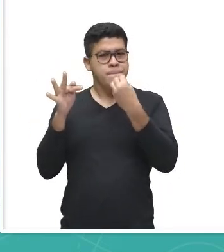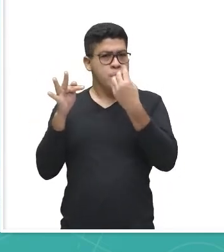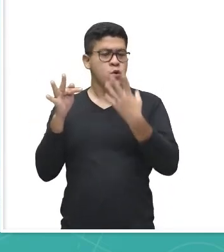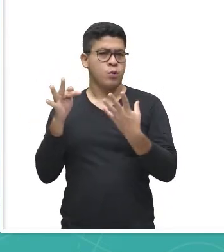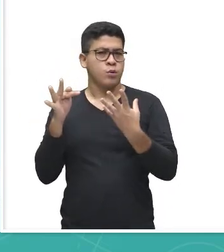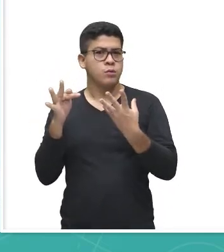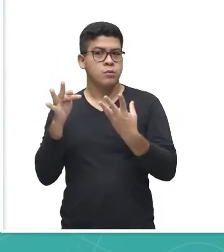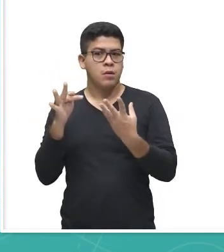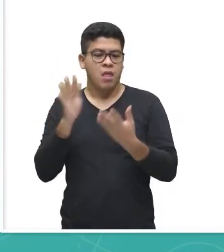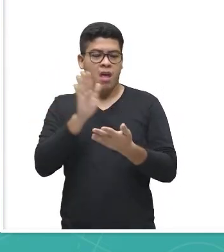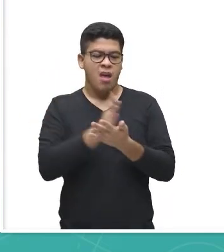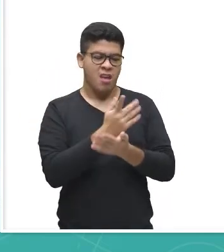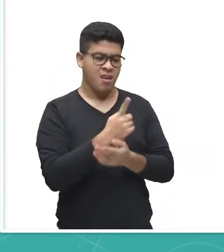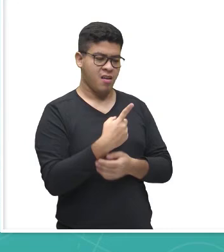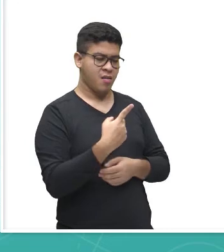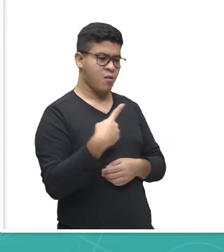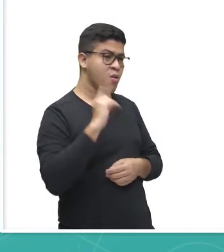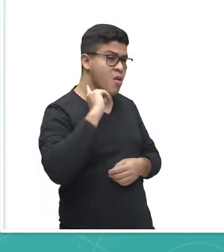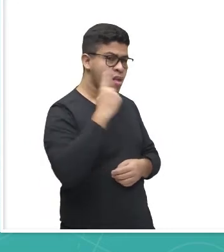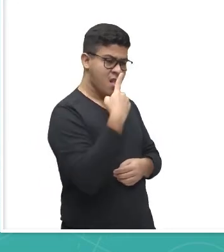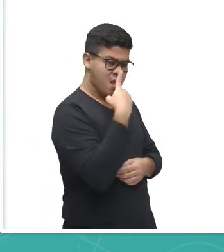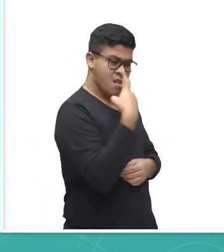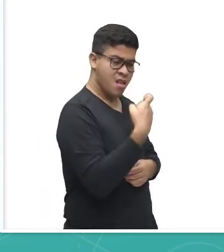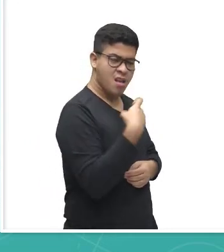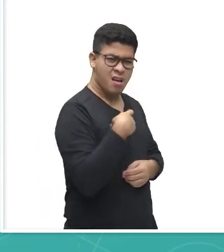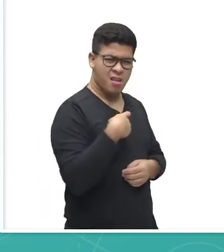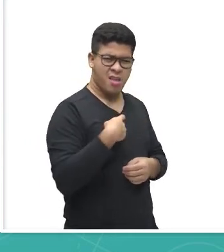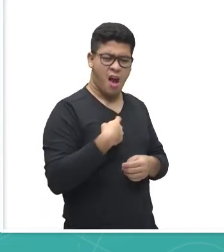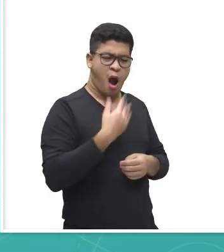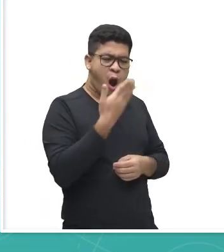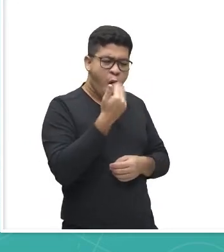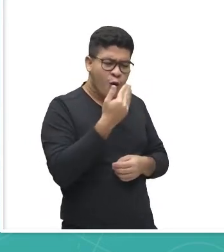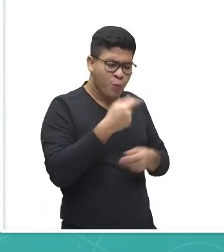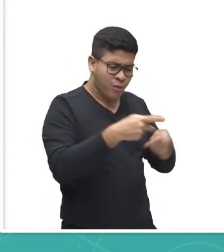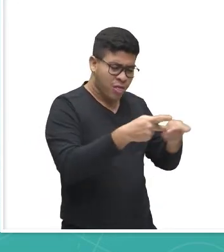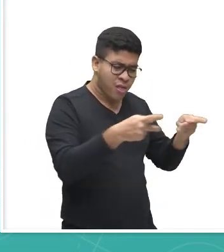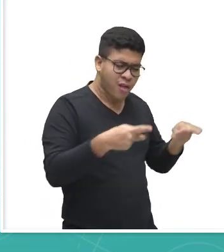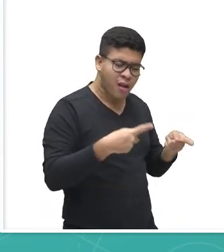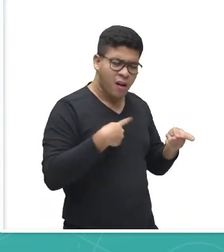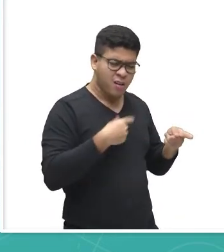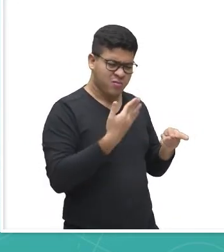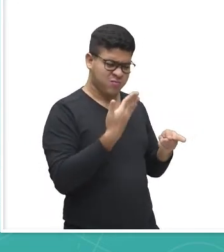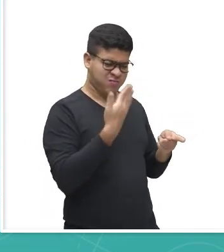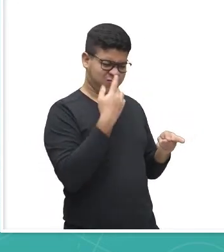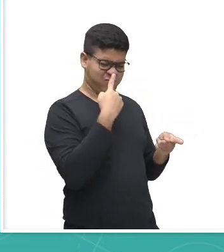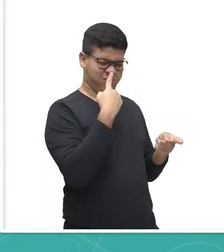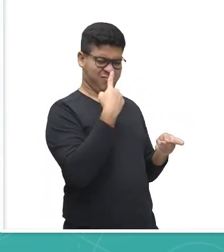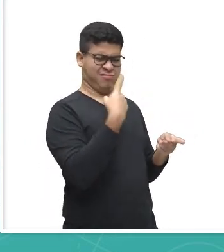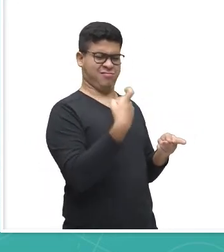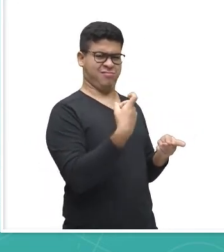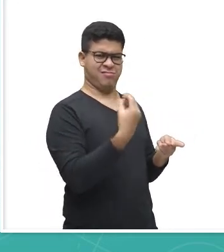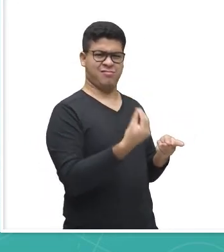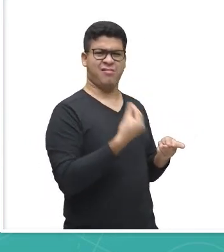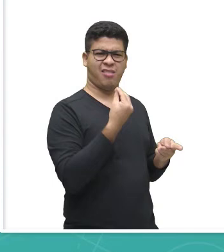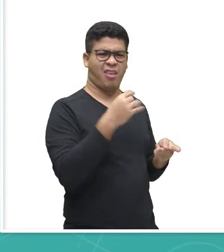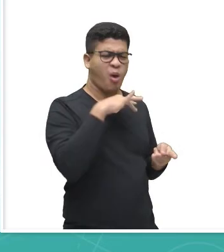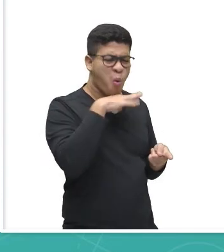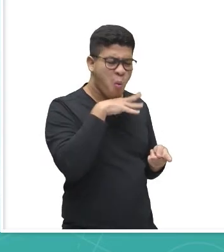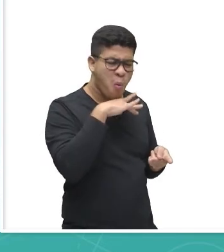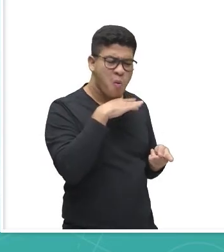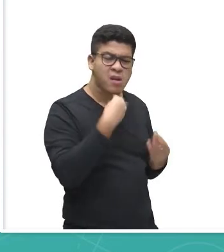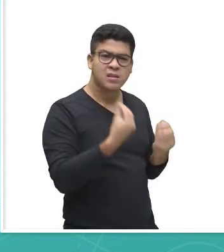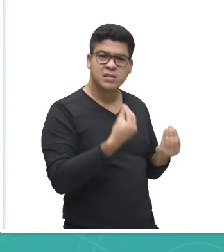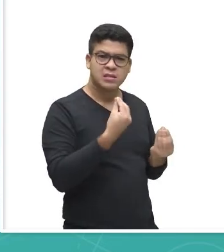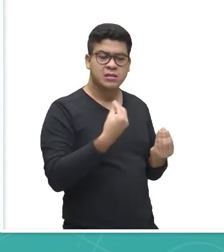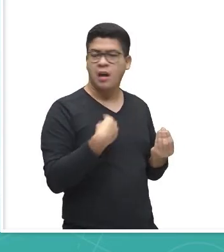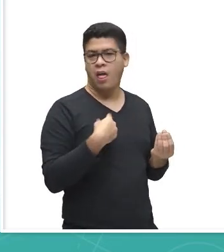odor, né? Um indicativo, por exemplo, de quando a comida está estragada, porque ela apresenta um cheiro forte, né? Um cheiro de coisa estragada, e é para